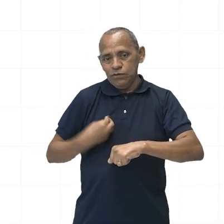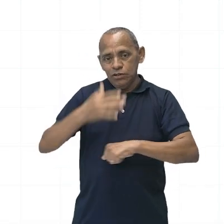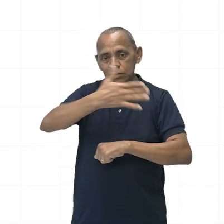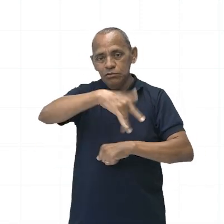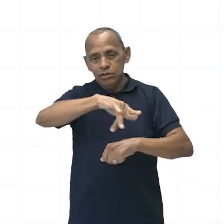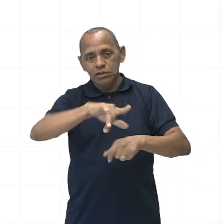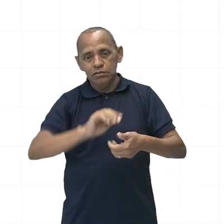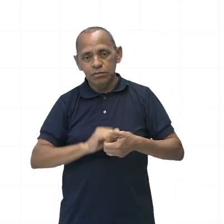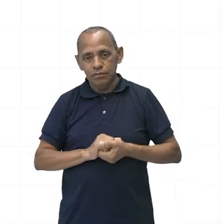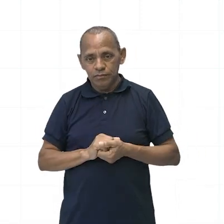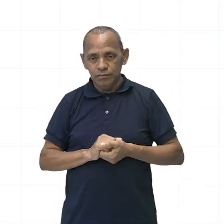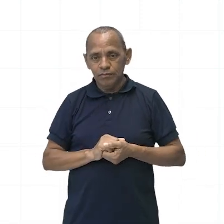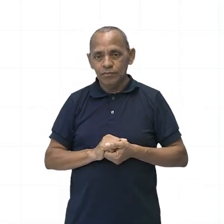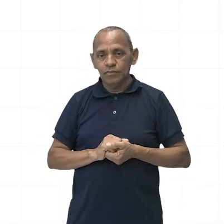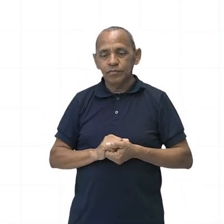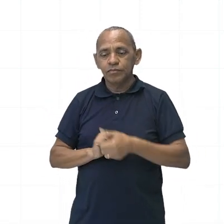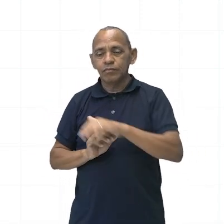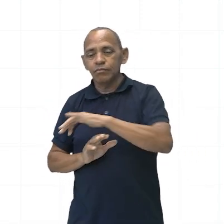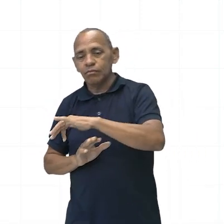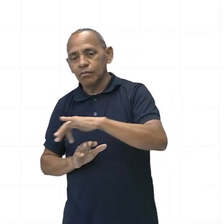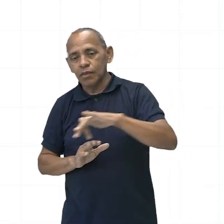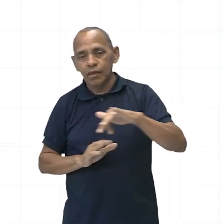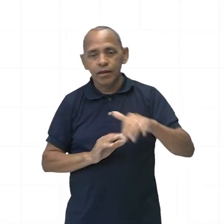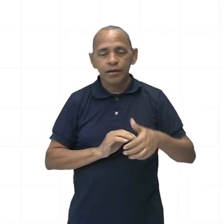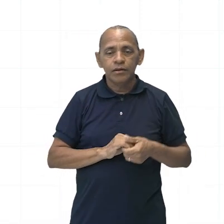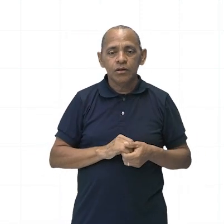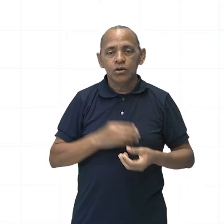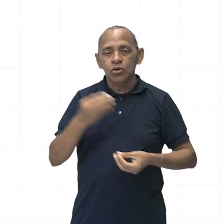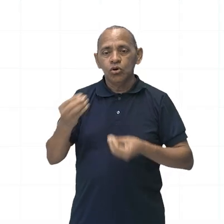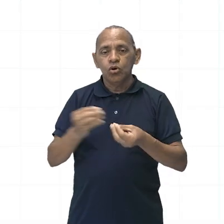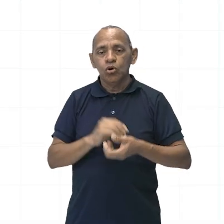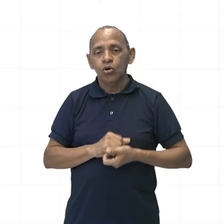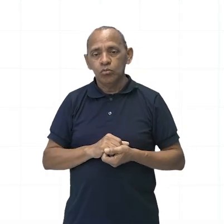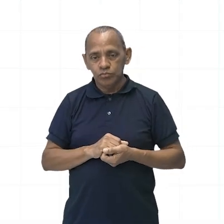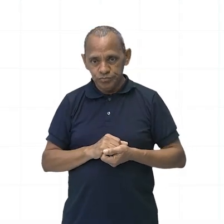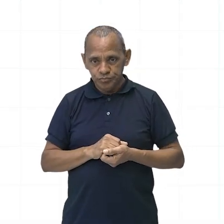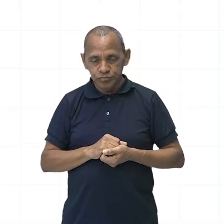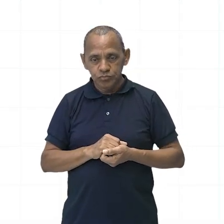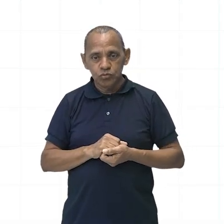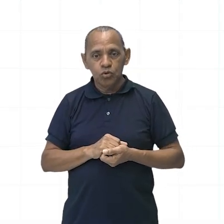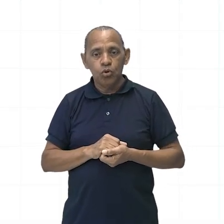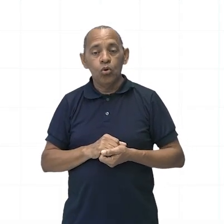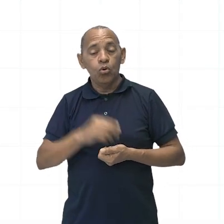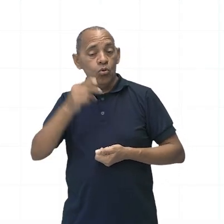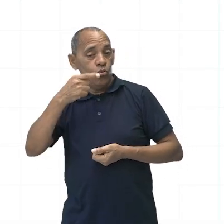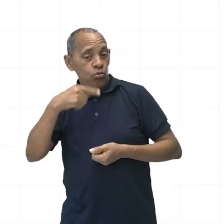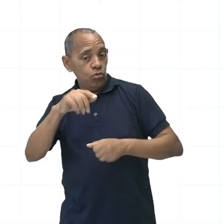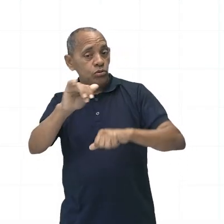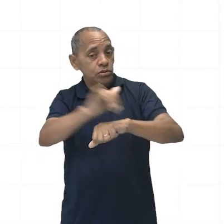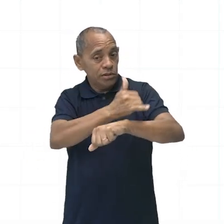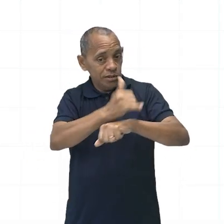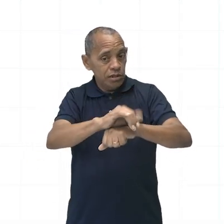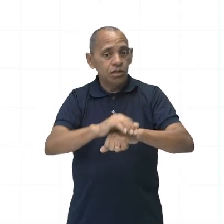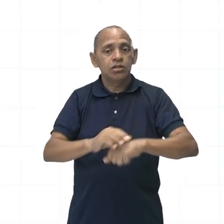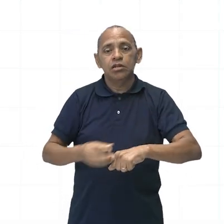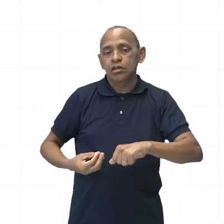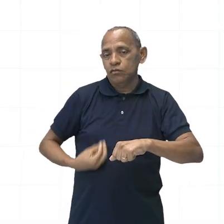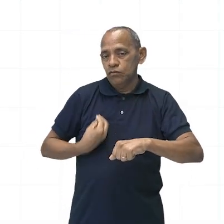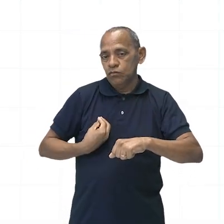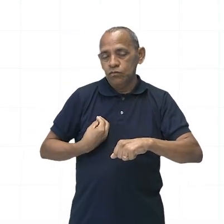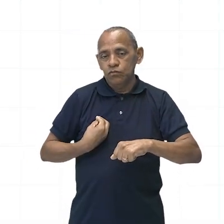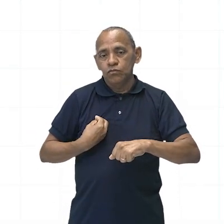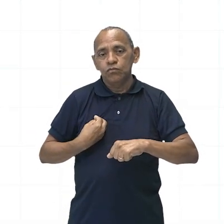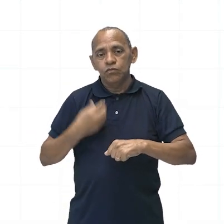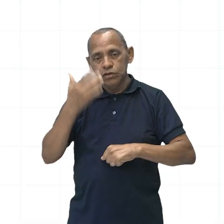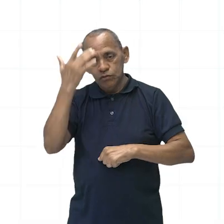vamos a um próximo mecanismo, né, que favorece a evolução dos seres vivos. Nós estávamos falando da seleção